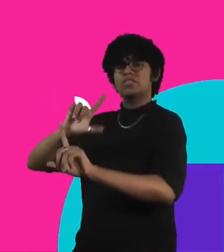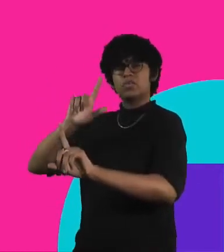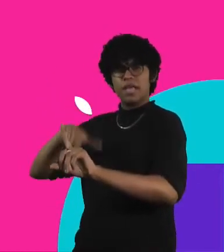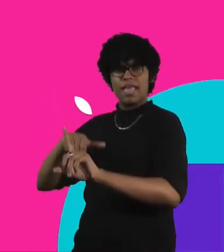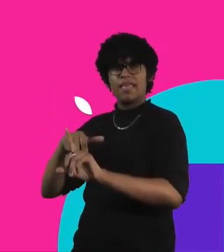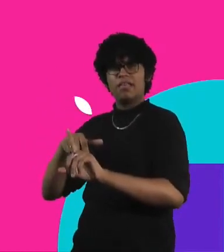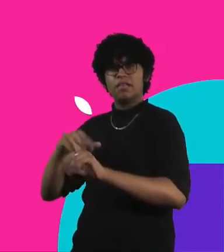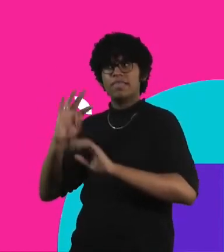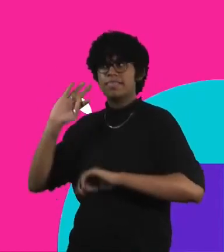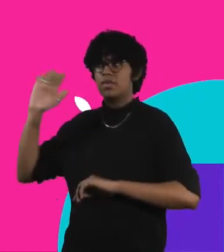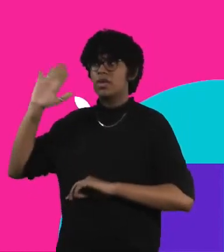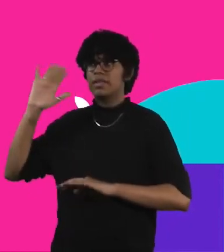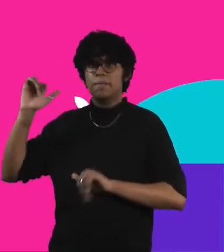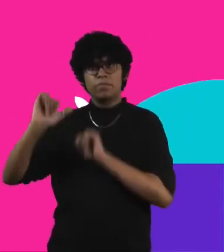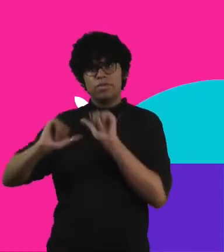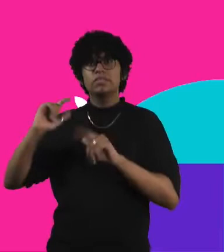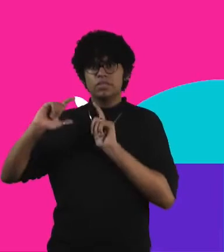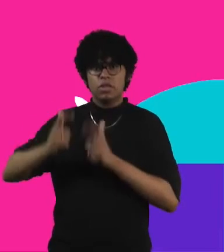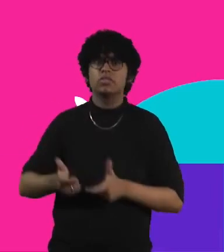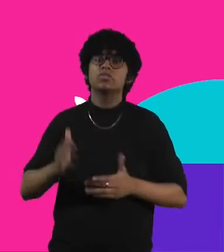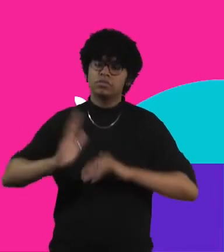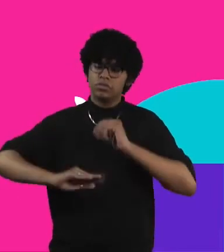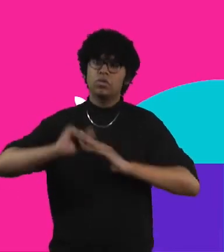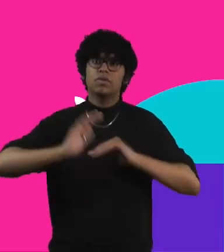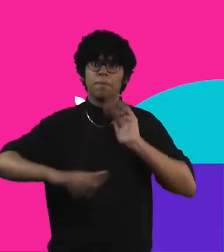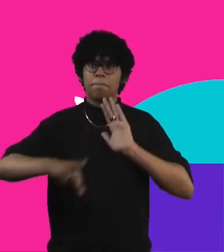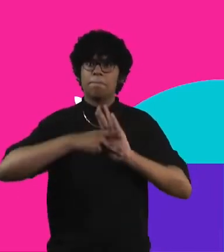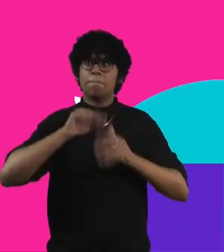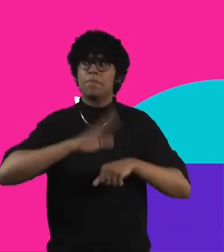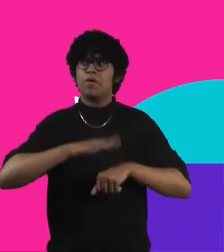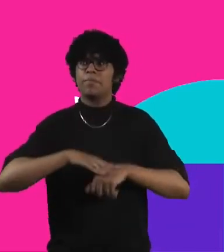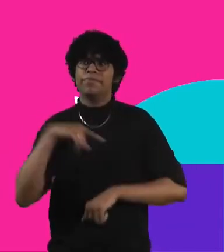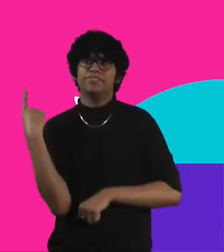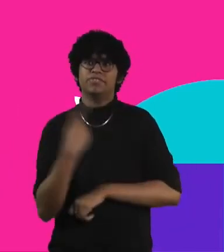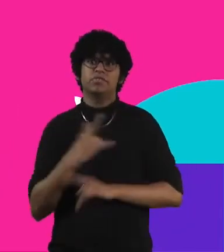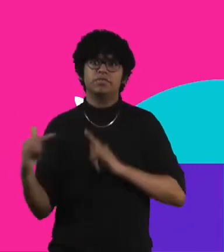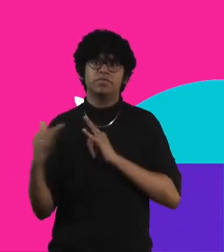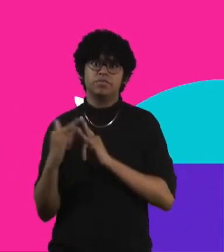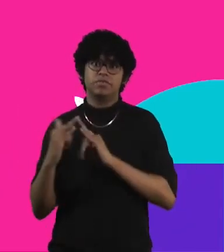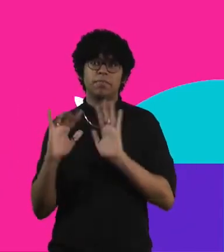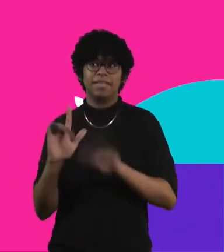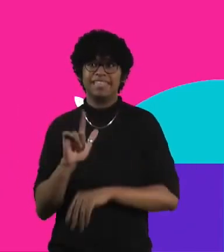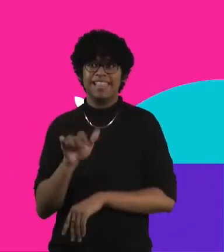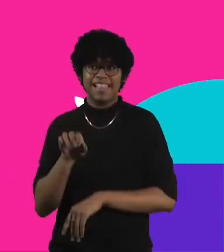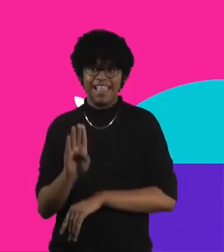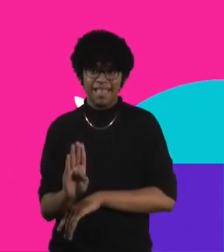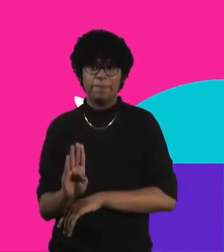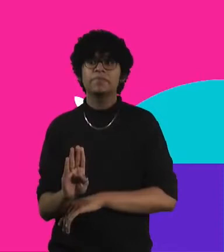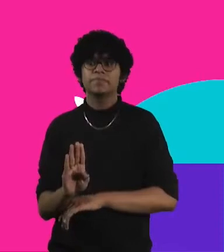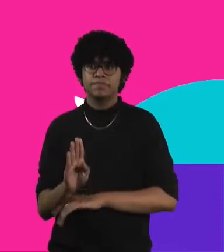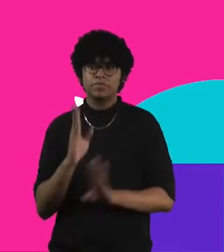e nós, então, construímos uma teoria de mudança do Instituto SEIB. Só que no laboratório, a gente descobriu que